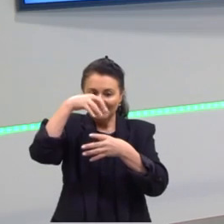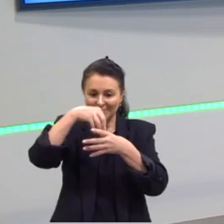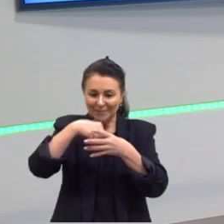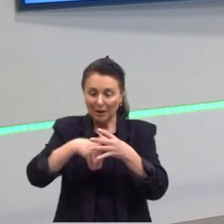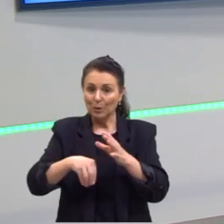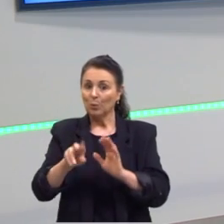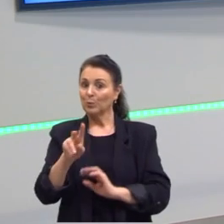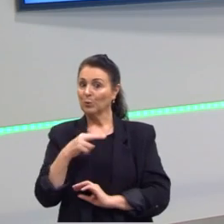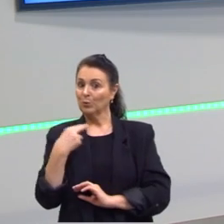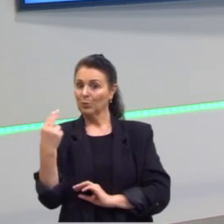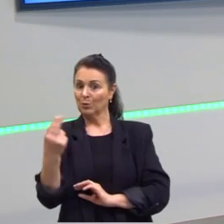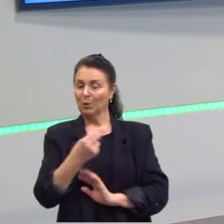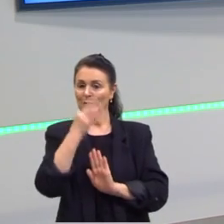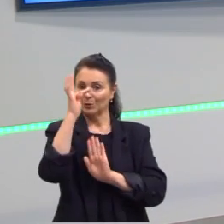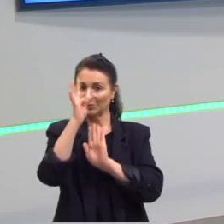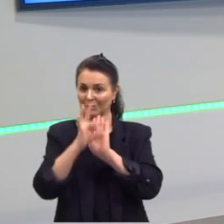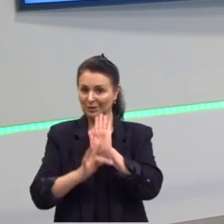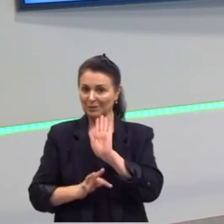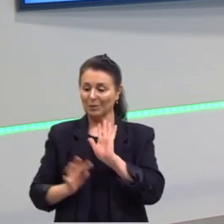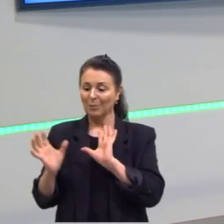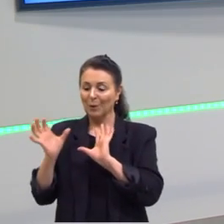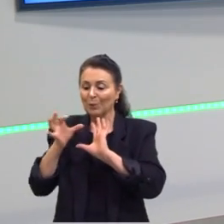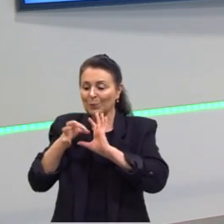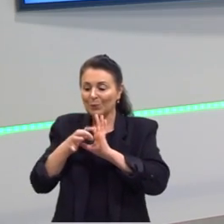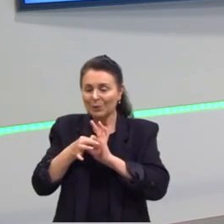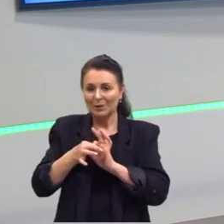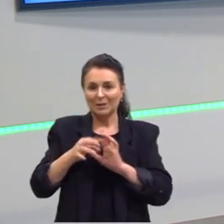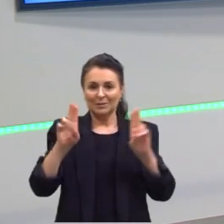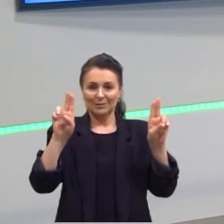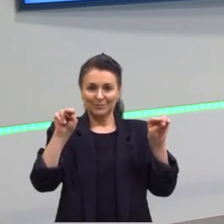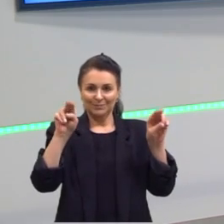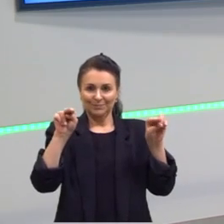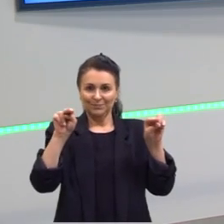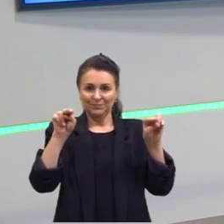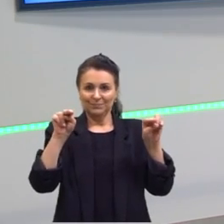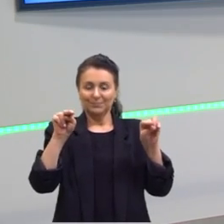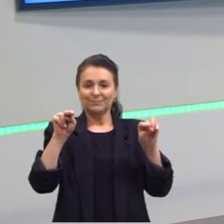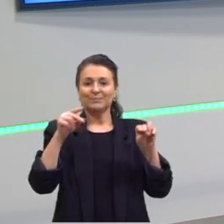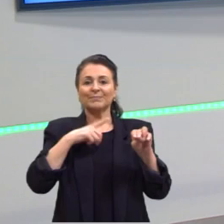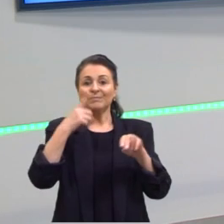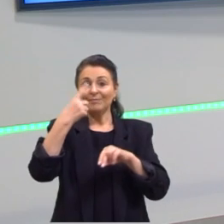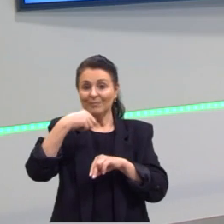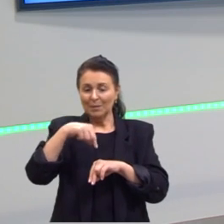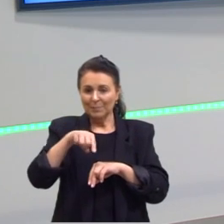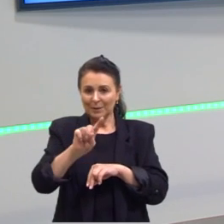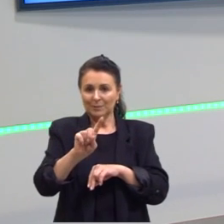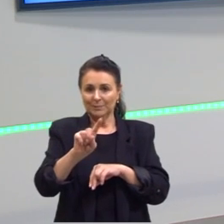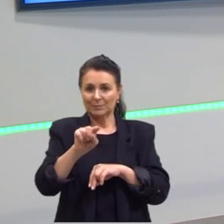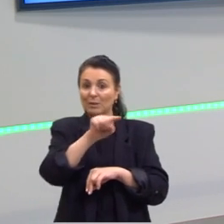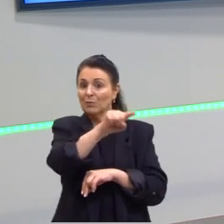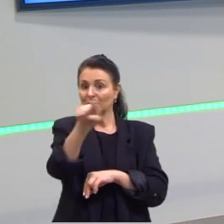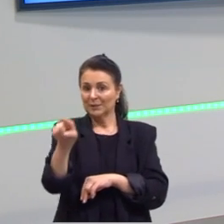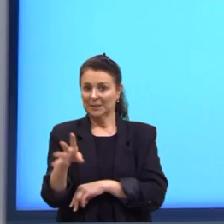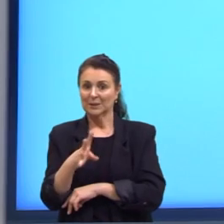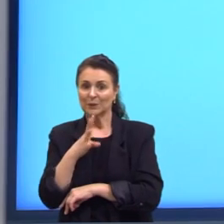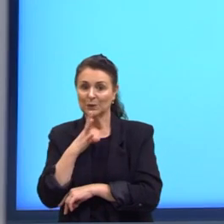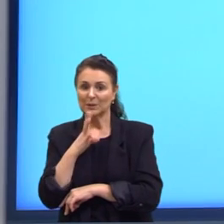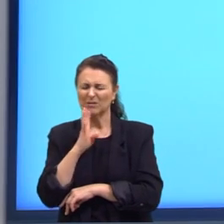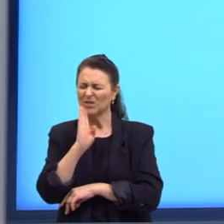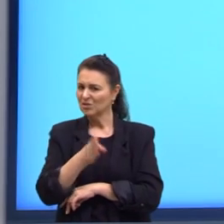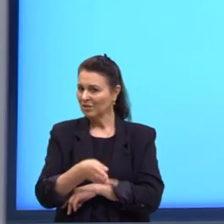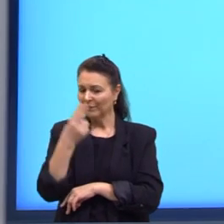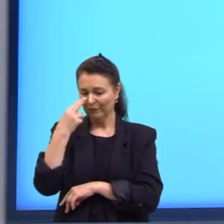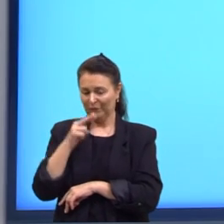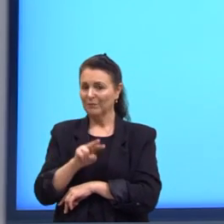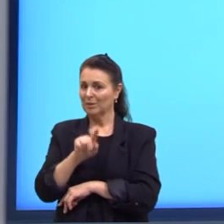texto tenha uma unidade temática e aqui eu trouxe mais a título de vocês conhecerem O que você